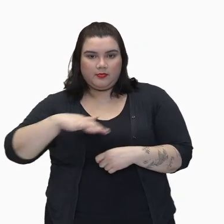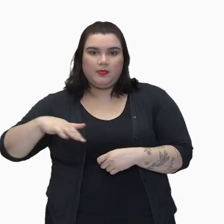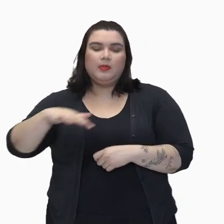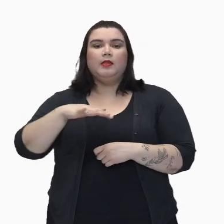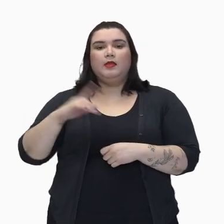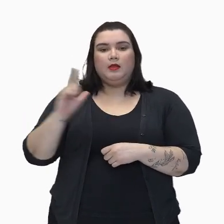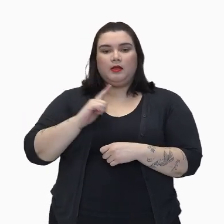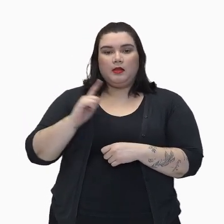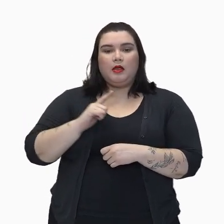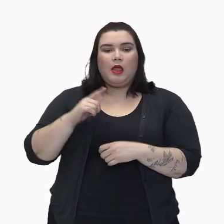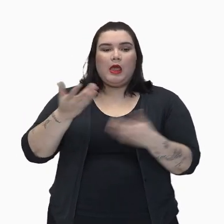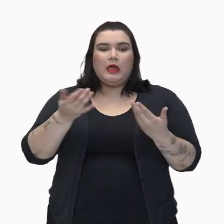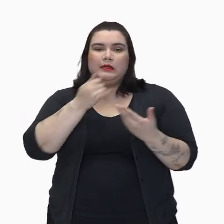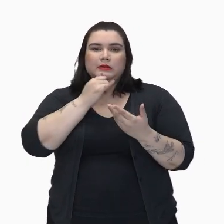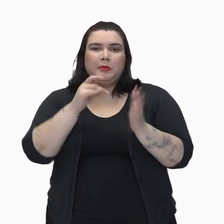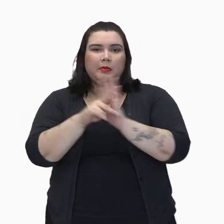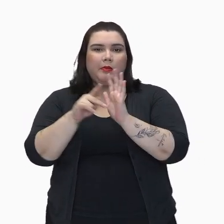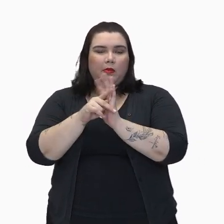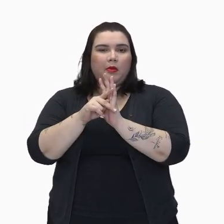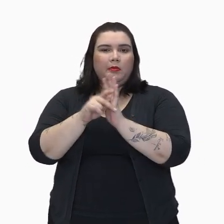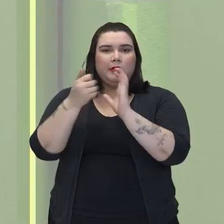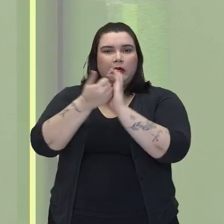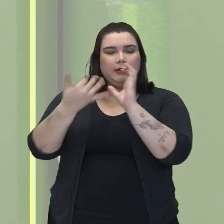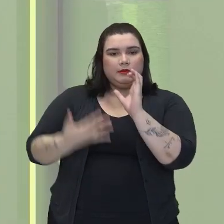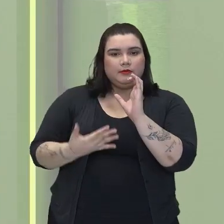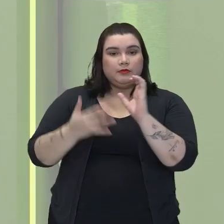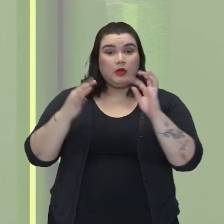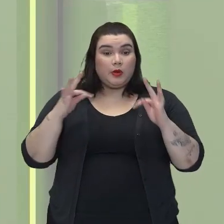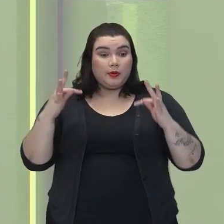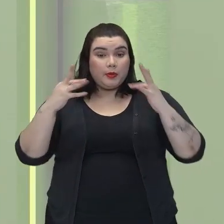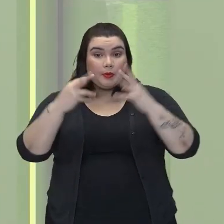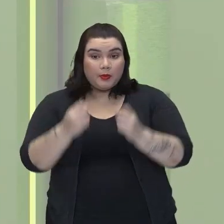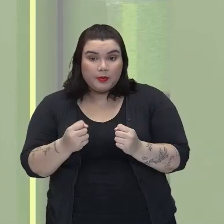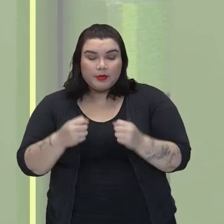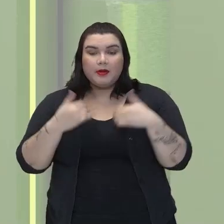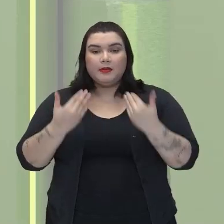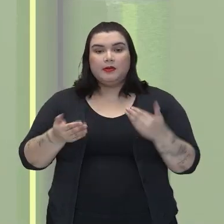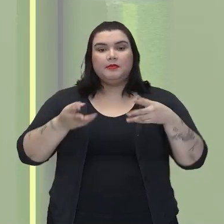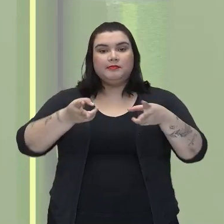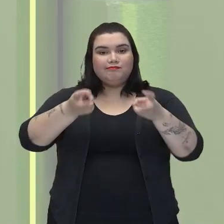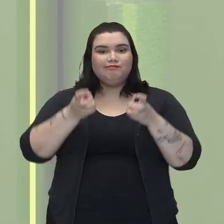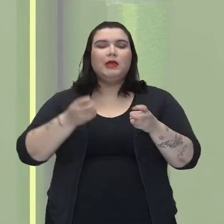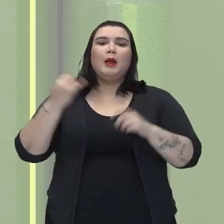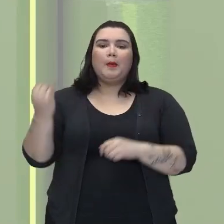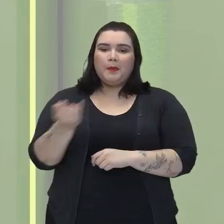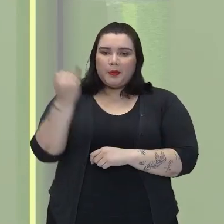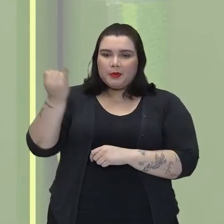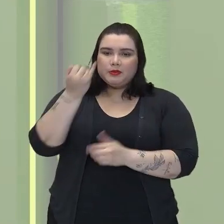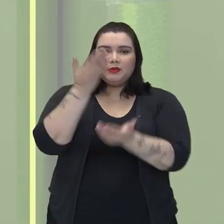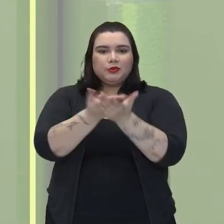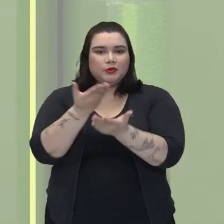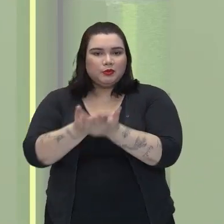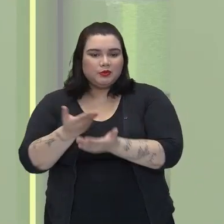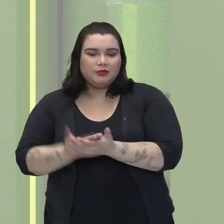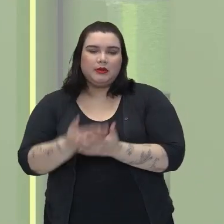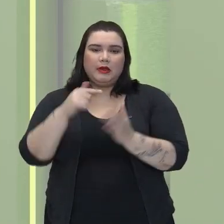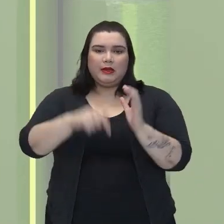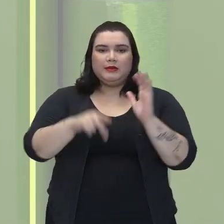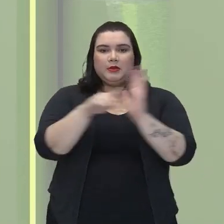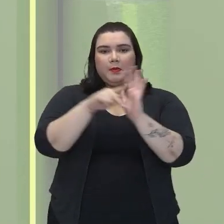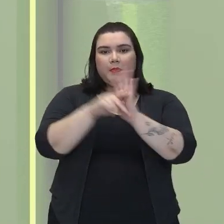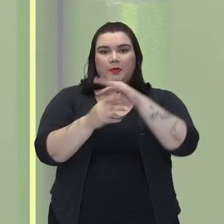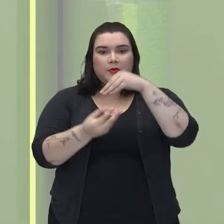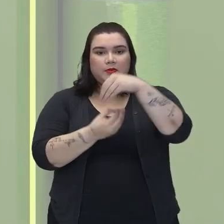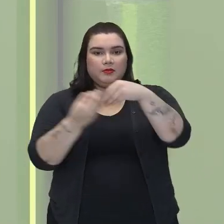e pesticidas. Então, com isso, a gente pode perceber a importância de se estudar esses compostos